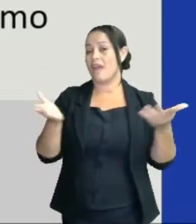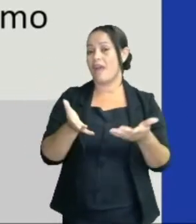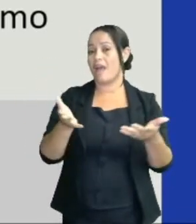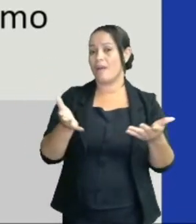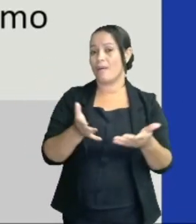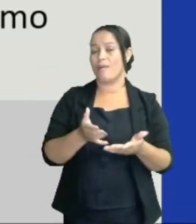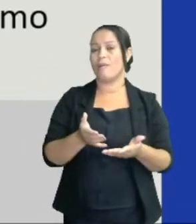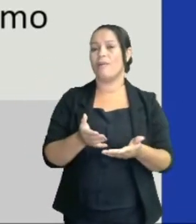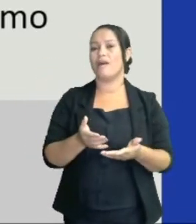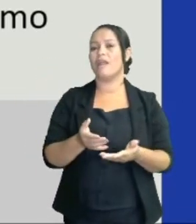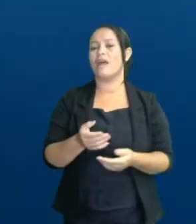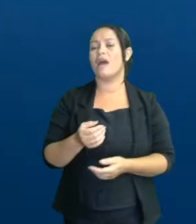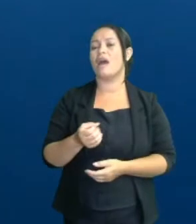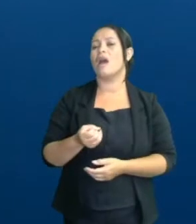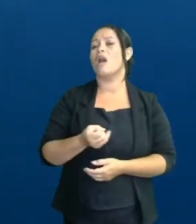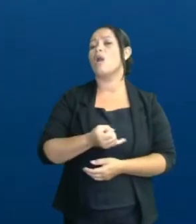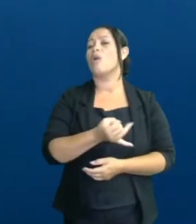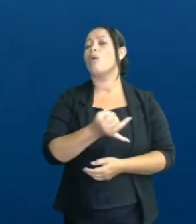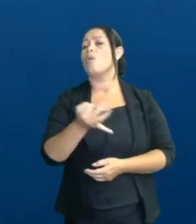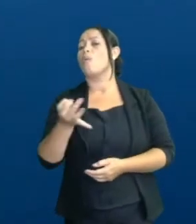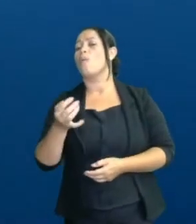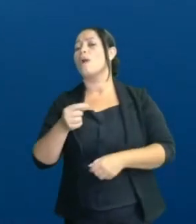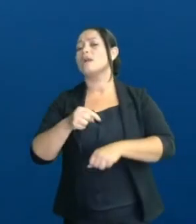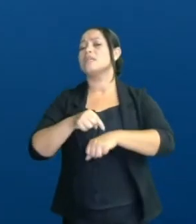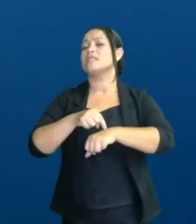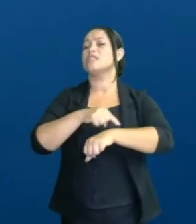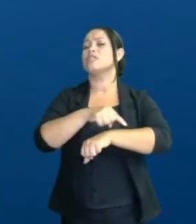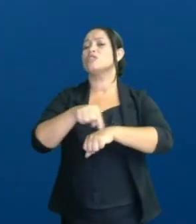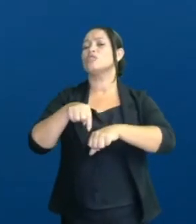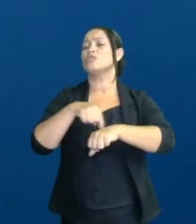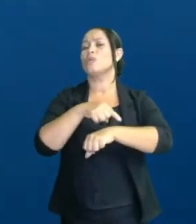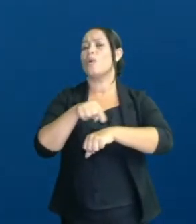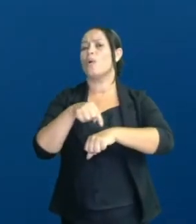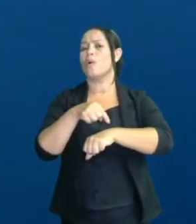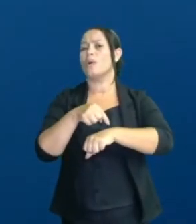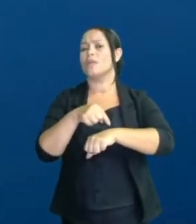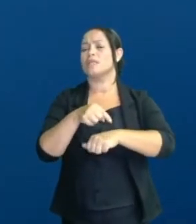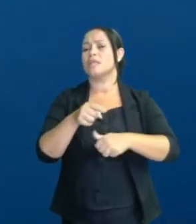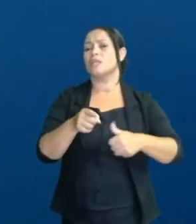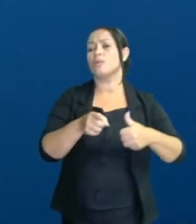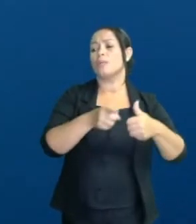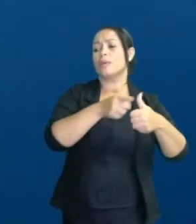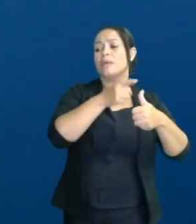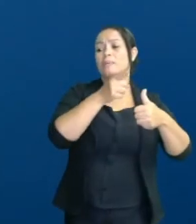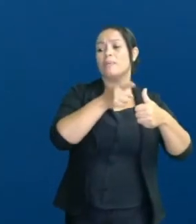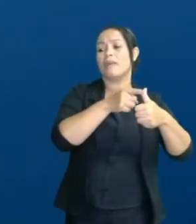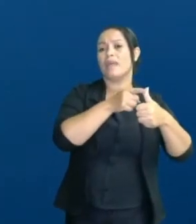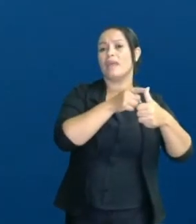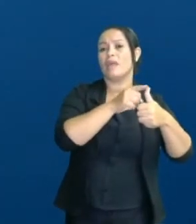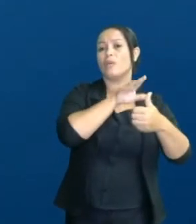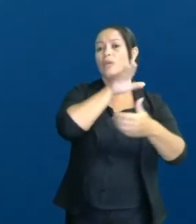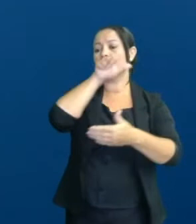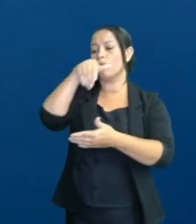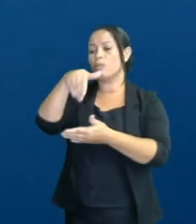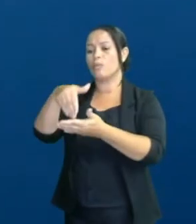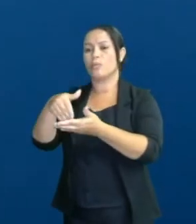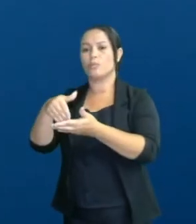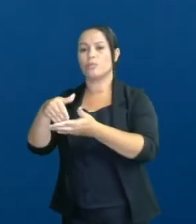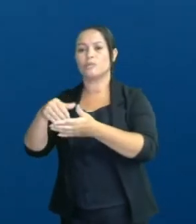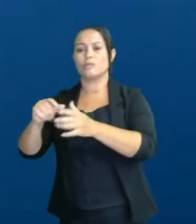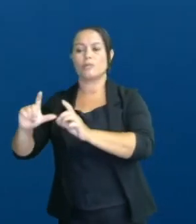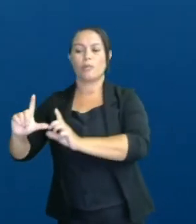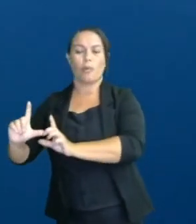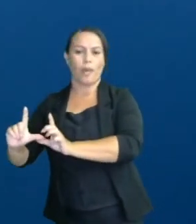Agora, quantas horas se passaram entre o primeiro e o último quadro?